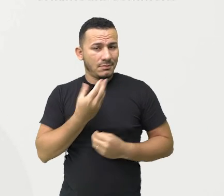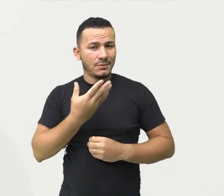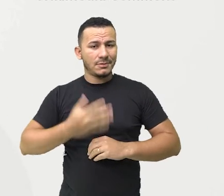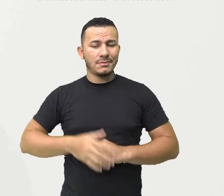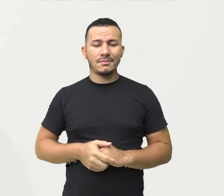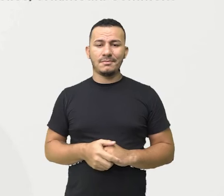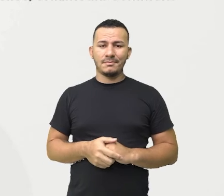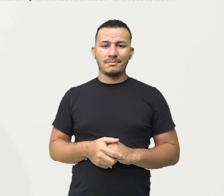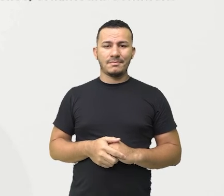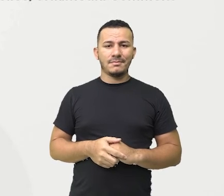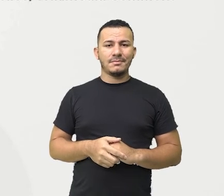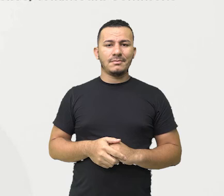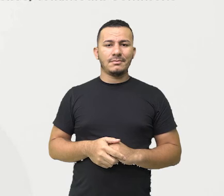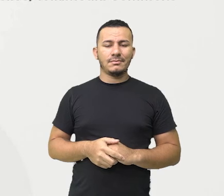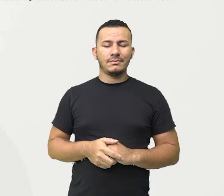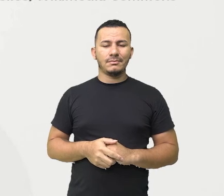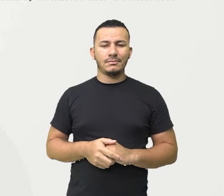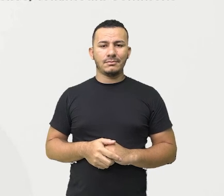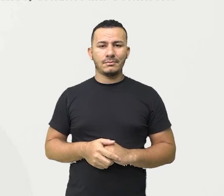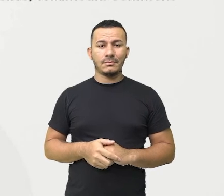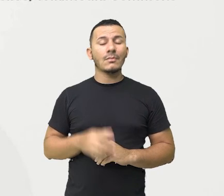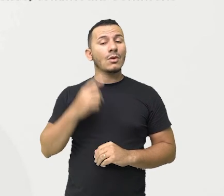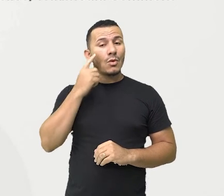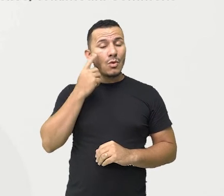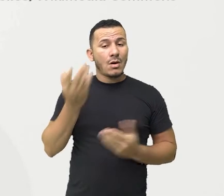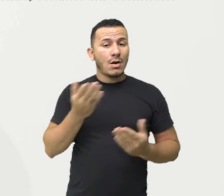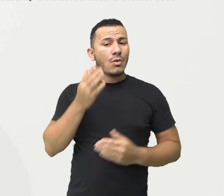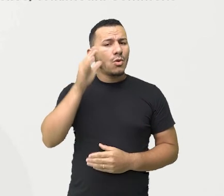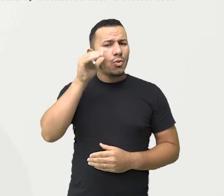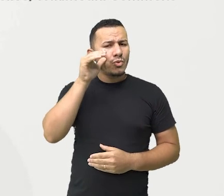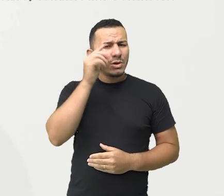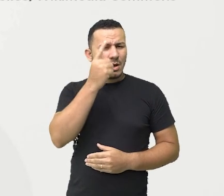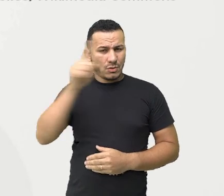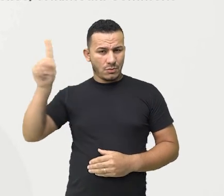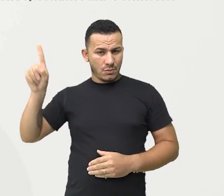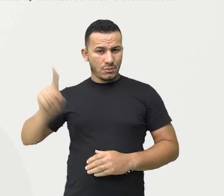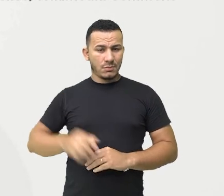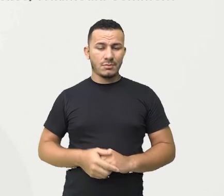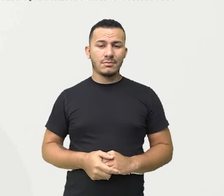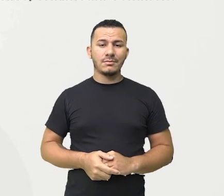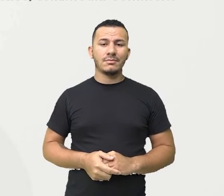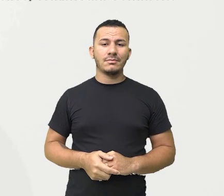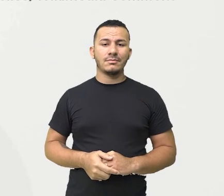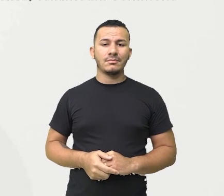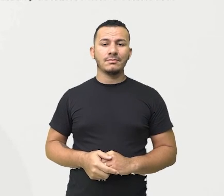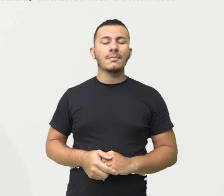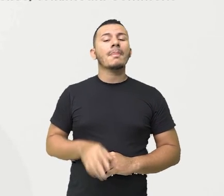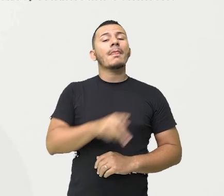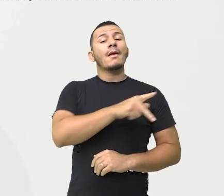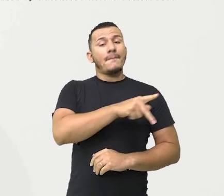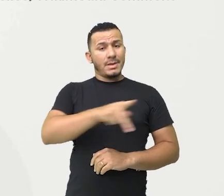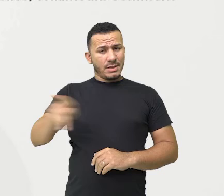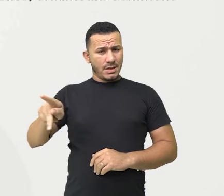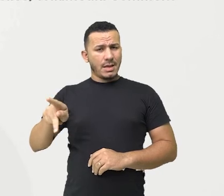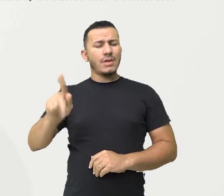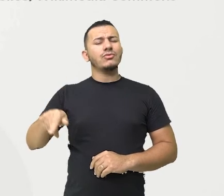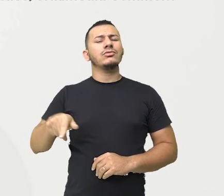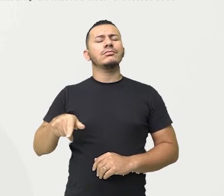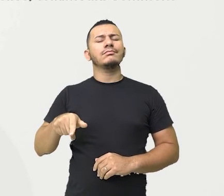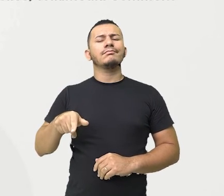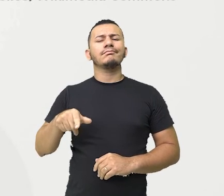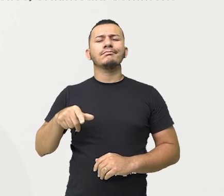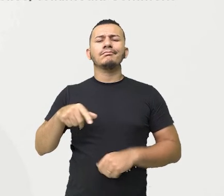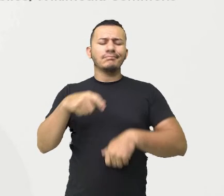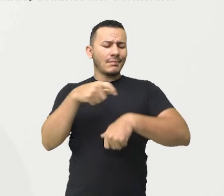então a última curiosidade. O presidente que governou por menos